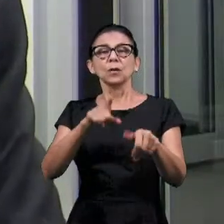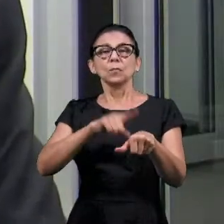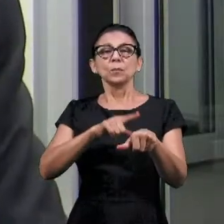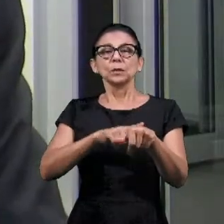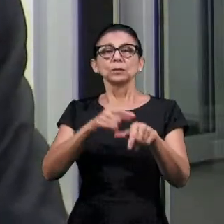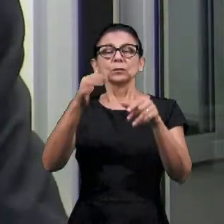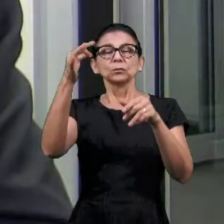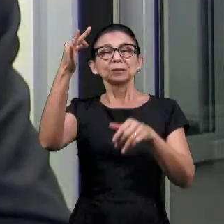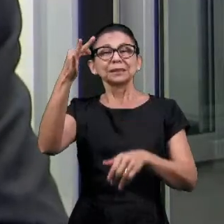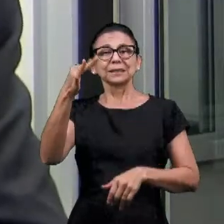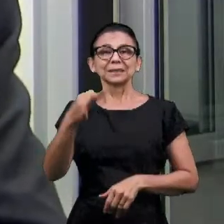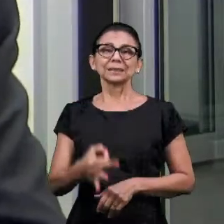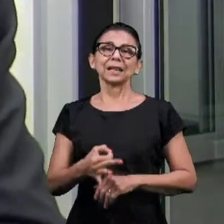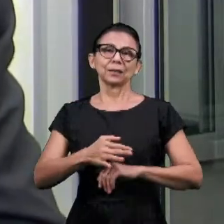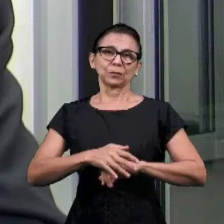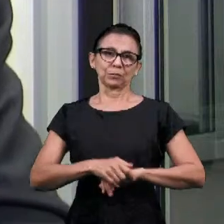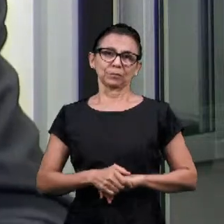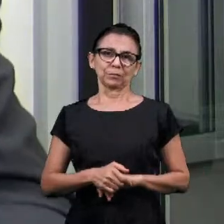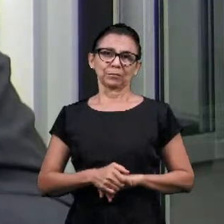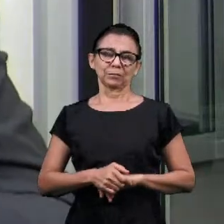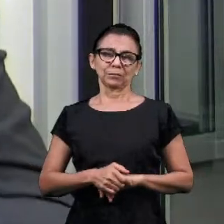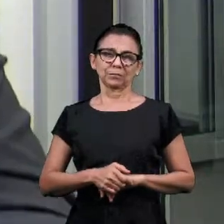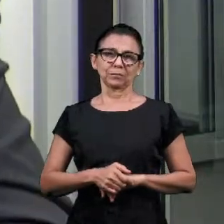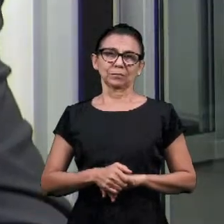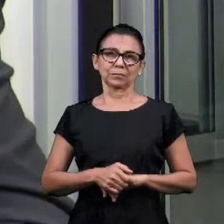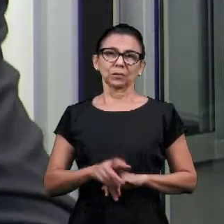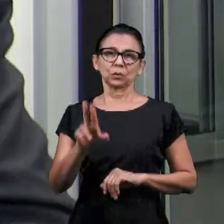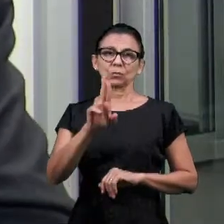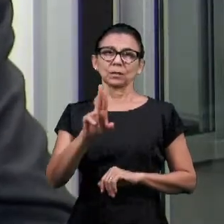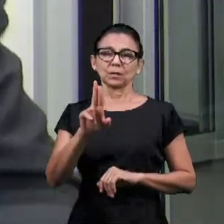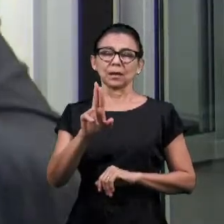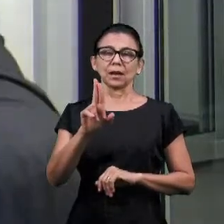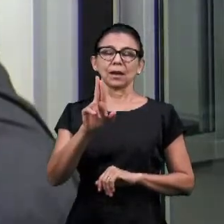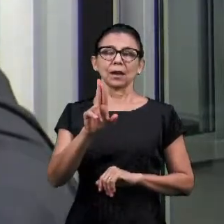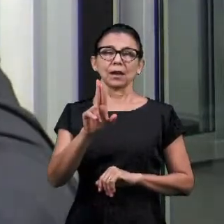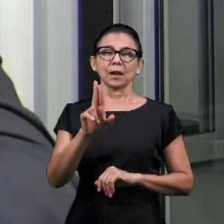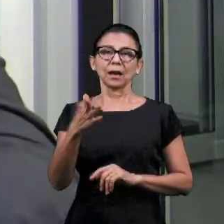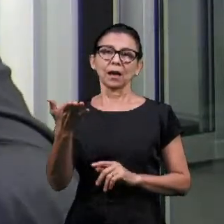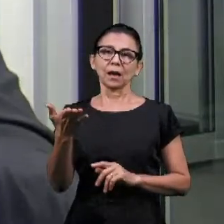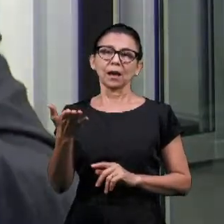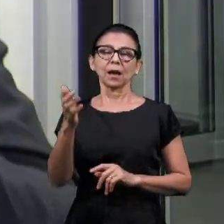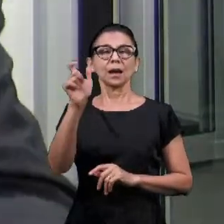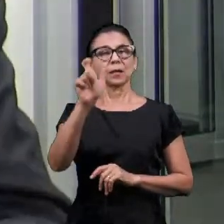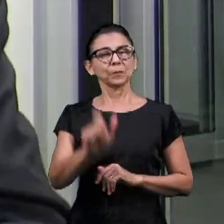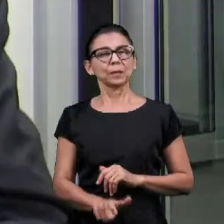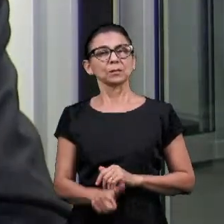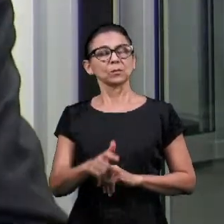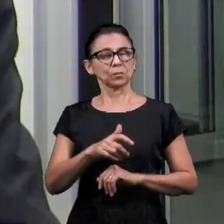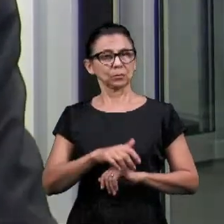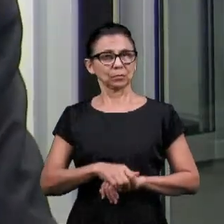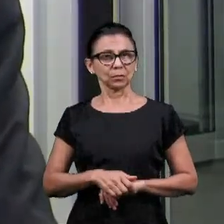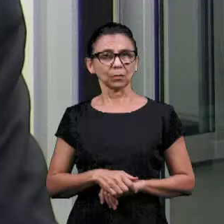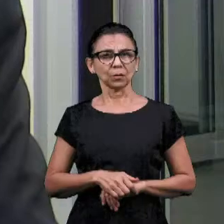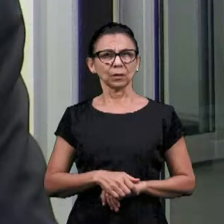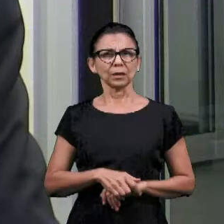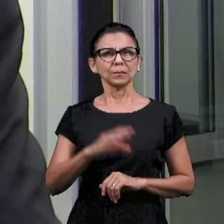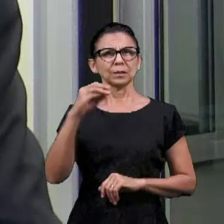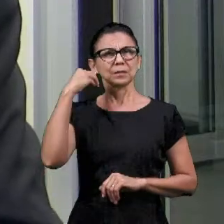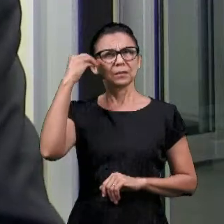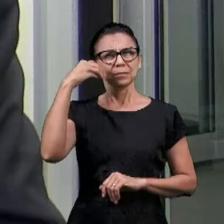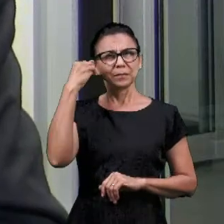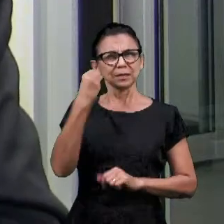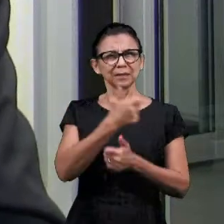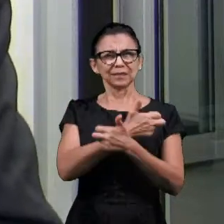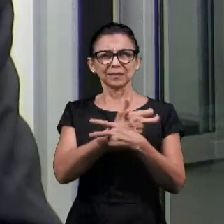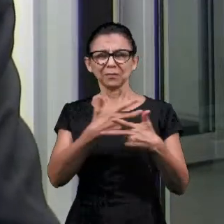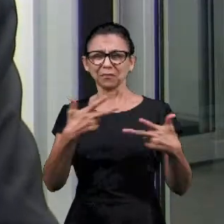permite ser formado pelo Espírito Santo. É quem vai moldar, é quem enfrenta situações adversas,